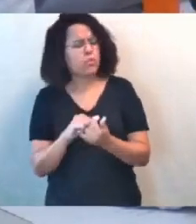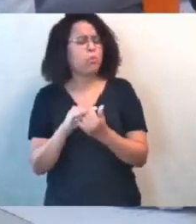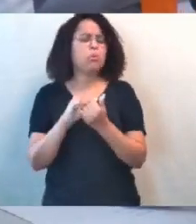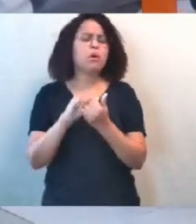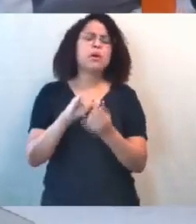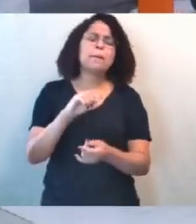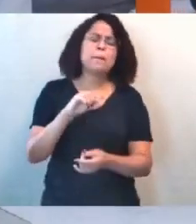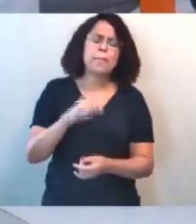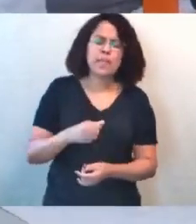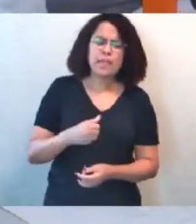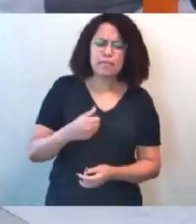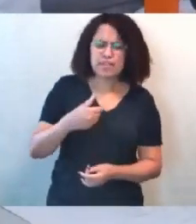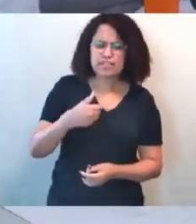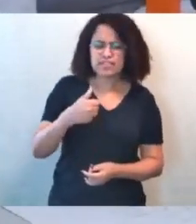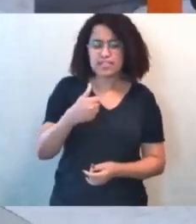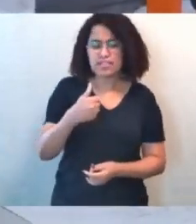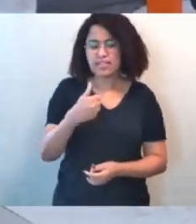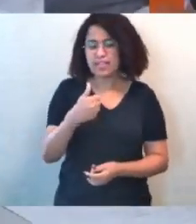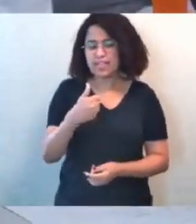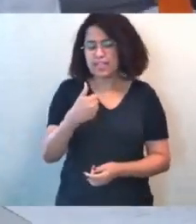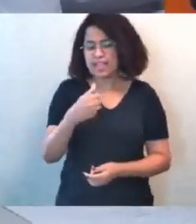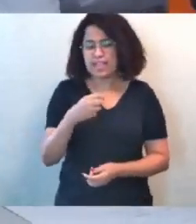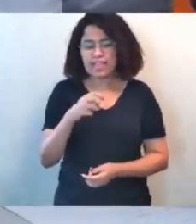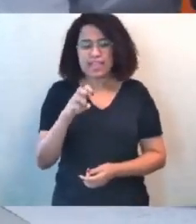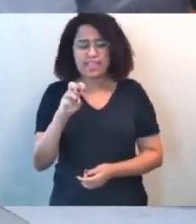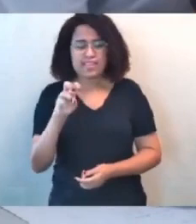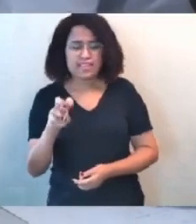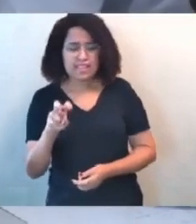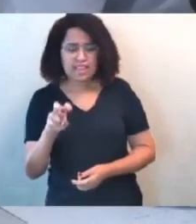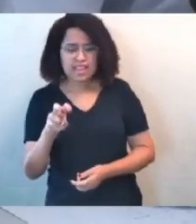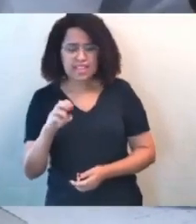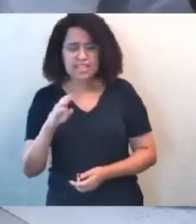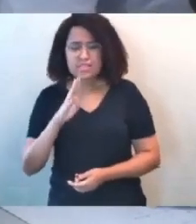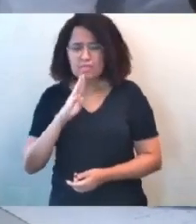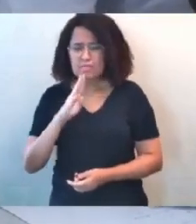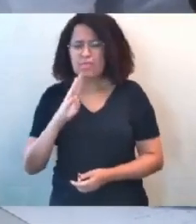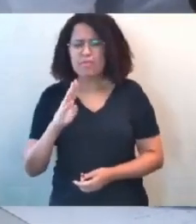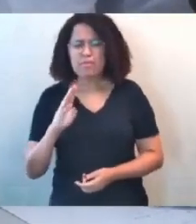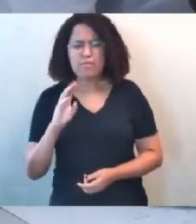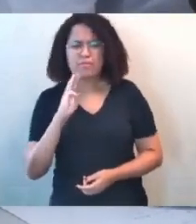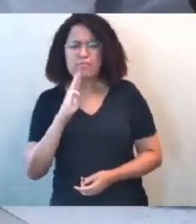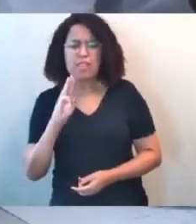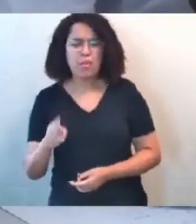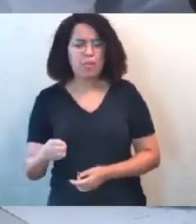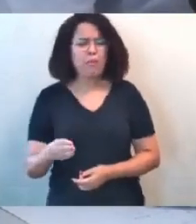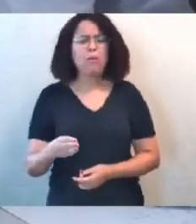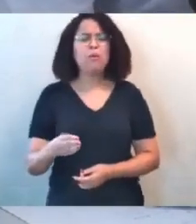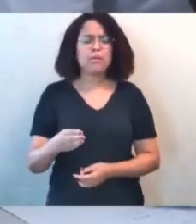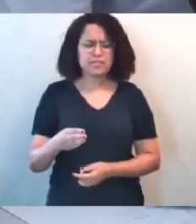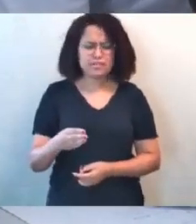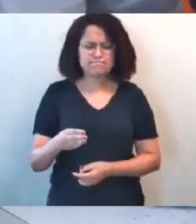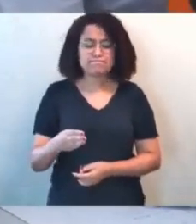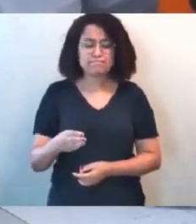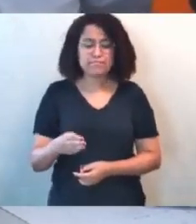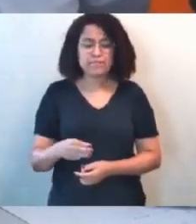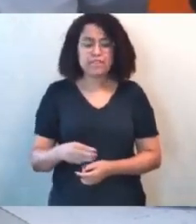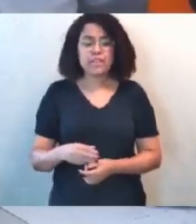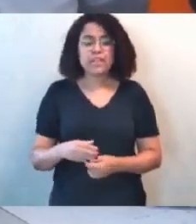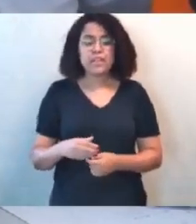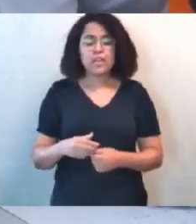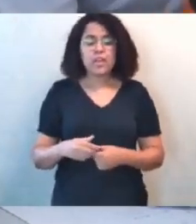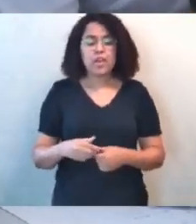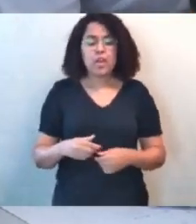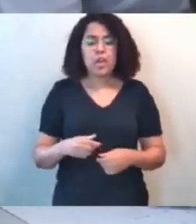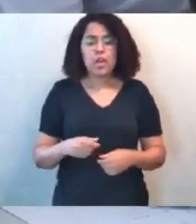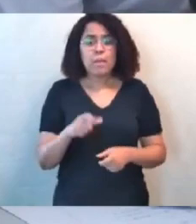8 milhões, para mim, eu falo, gente, olha o que a população está passando. Nós estamos aqui com pessoas que têm mobilidade reduzida, não conseguem